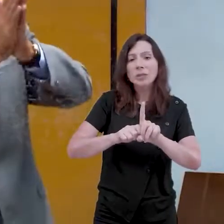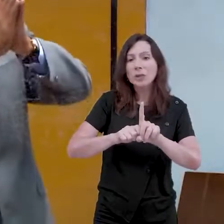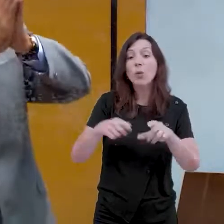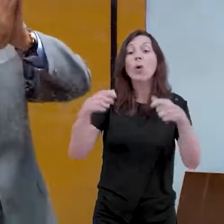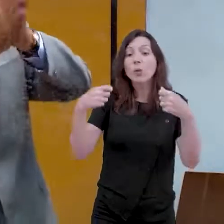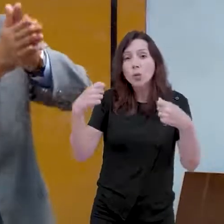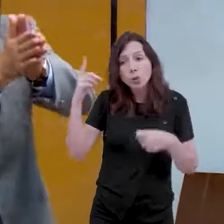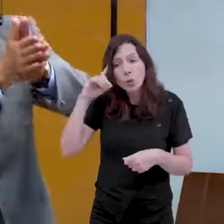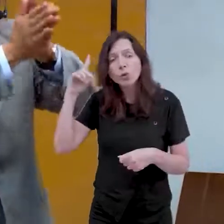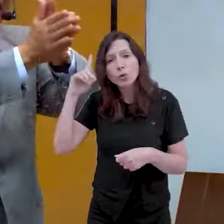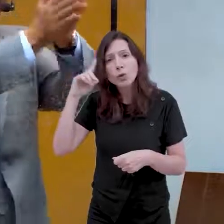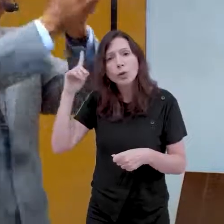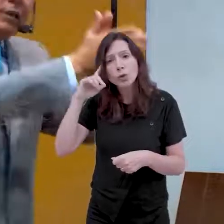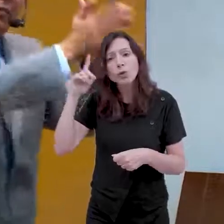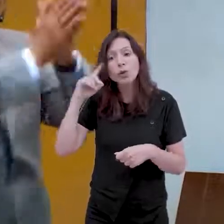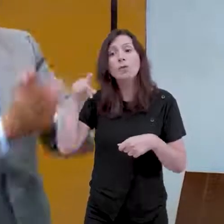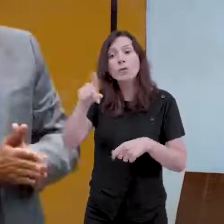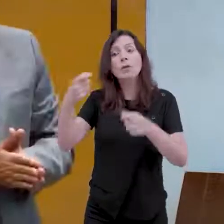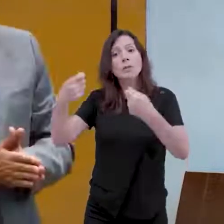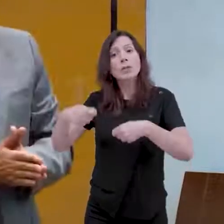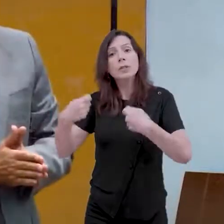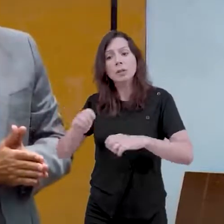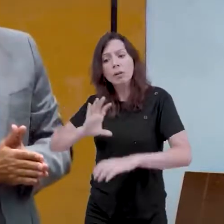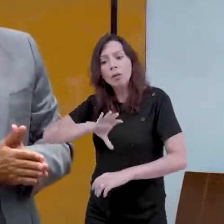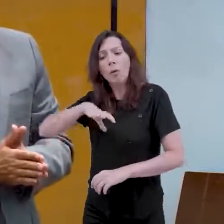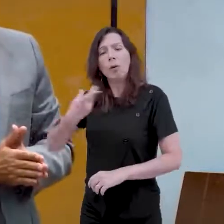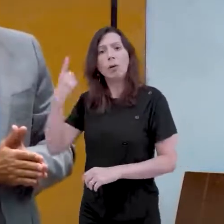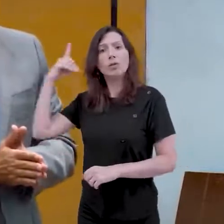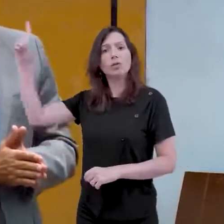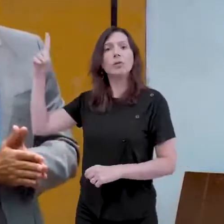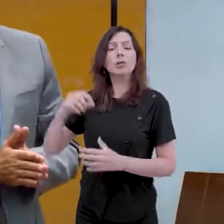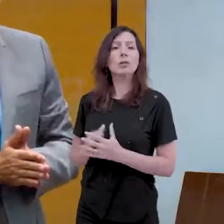Deus encoraja você hoje, amanhã é outro encorajamento.